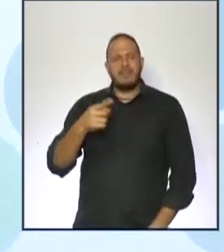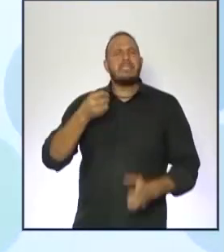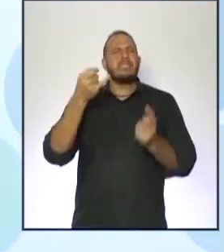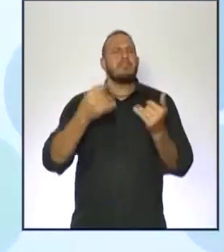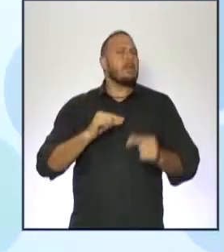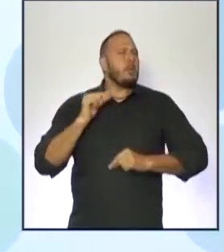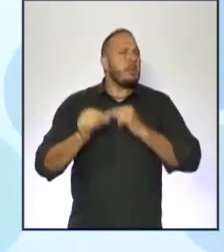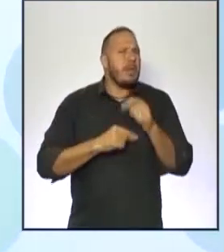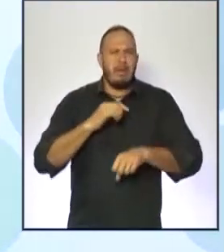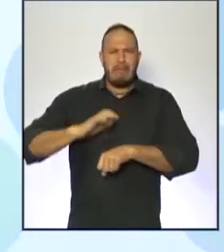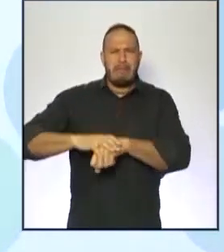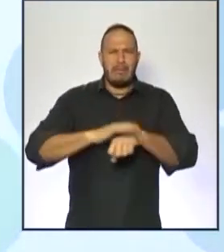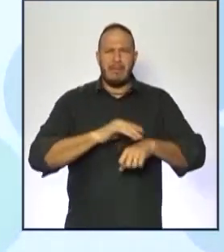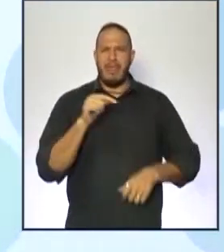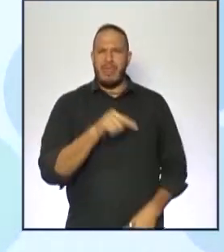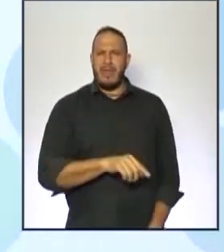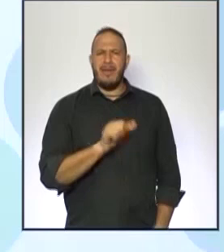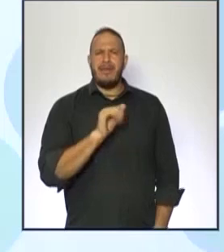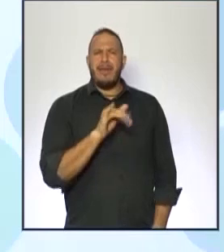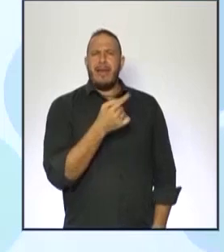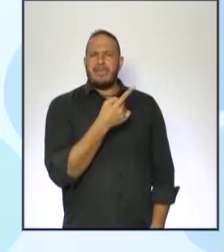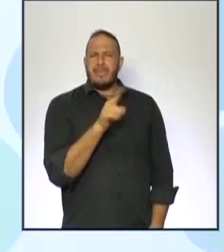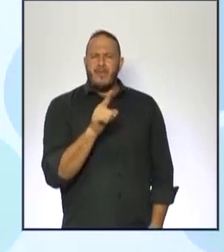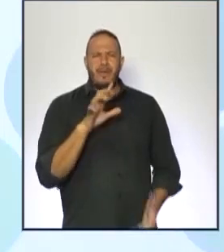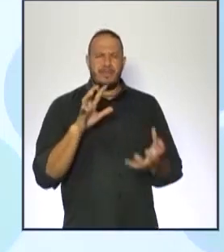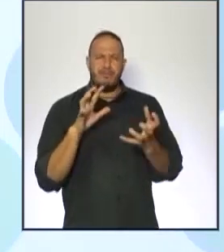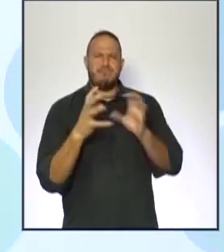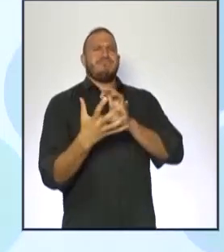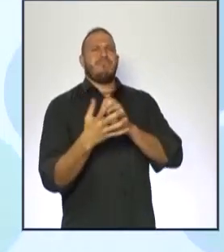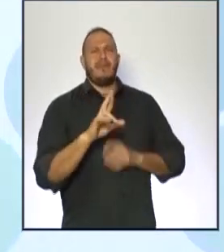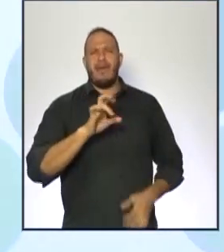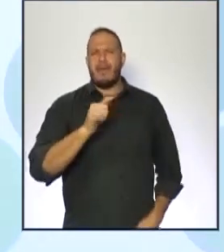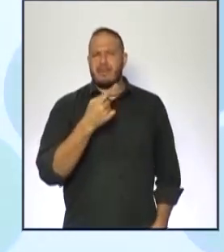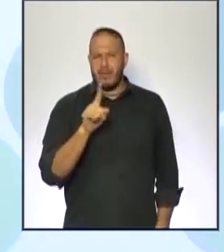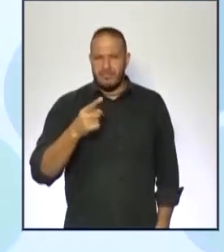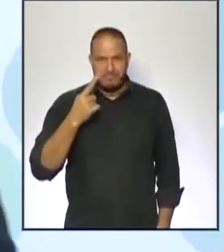que ação é essa que exerce sobre a reação?